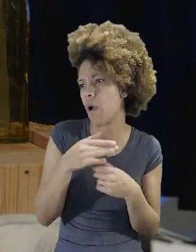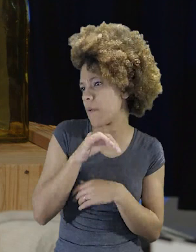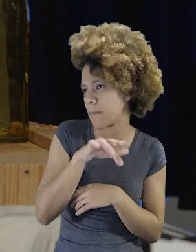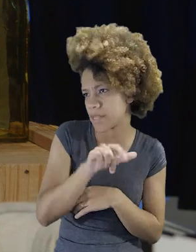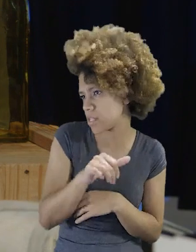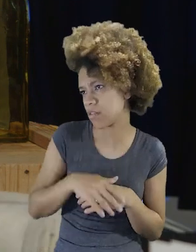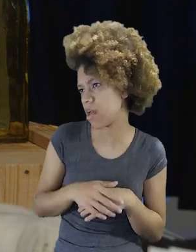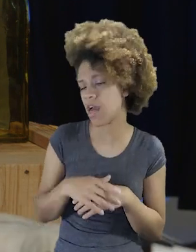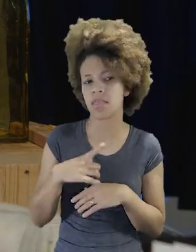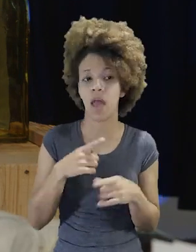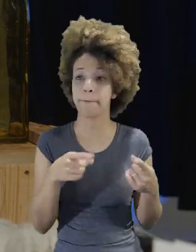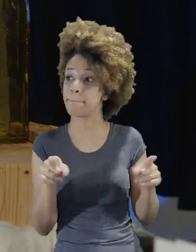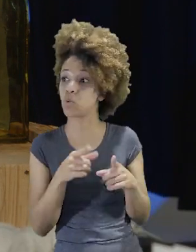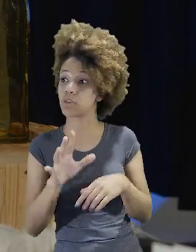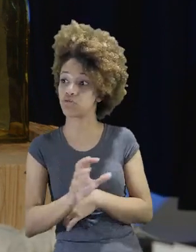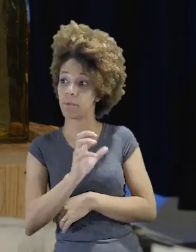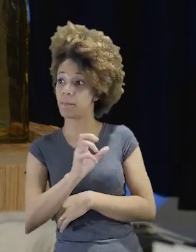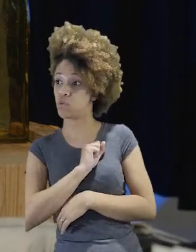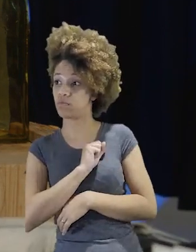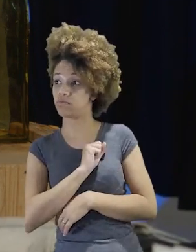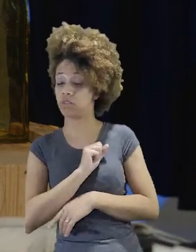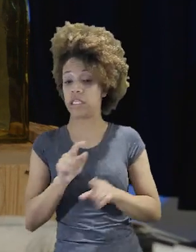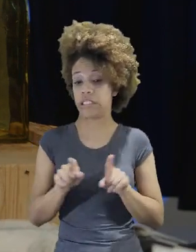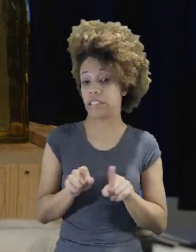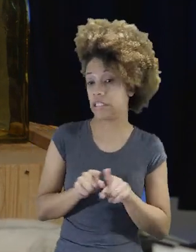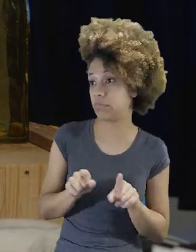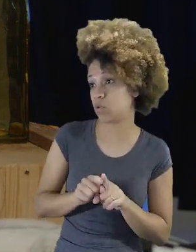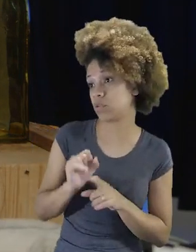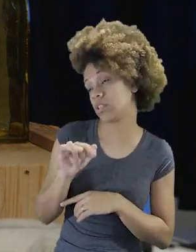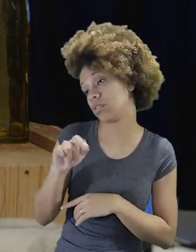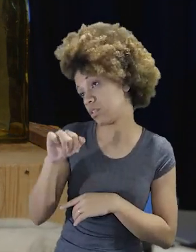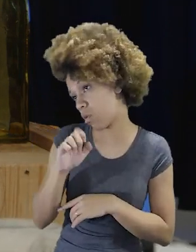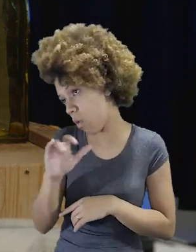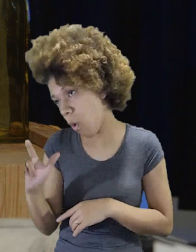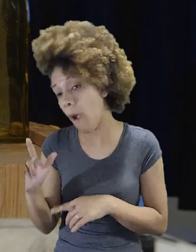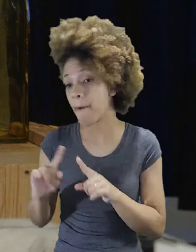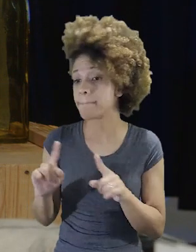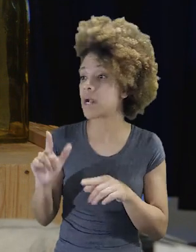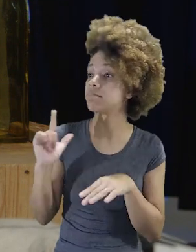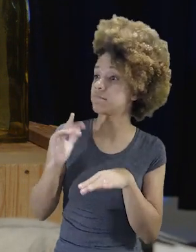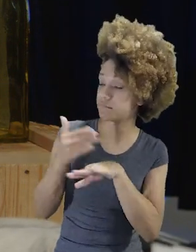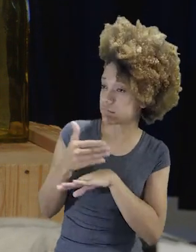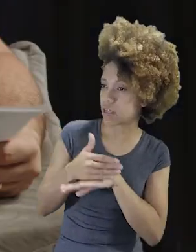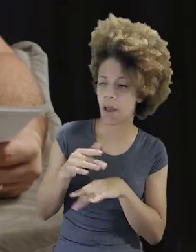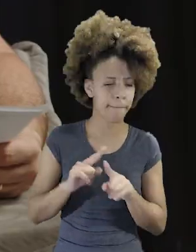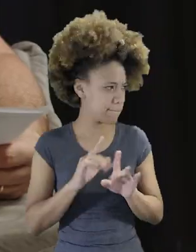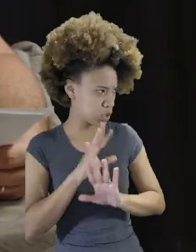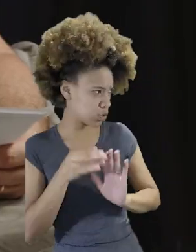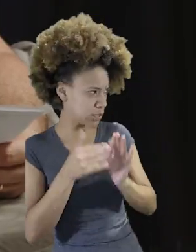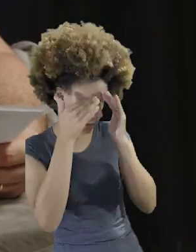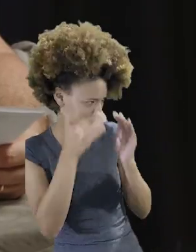ele tem a música lá que é mais de amor né que é que normalmente o single né mas ele também vem com